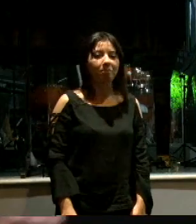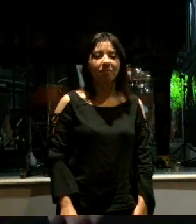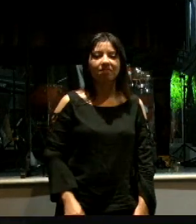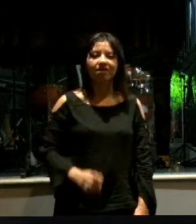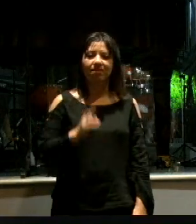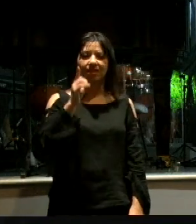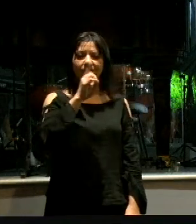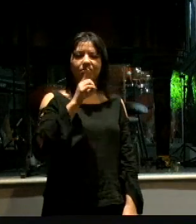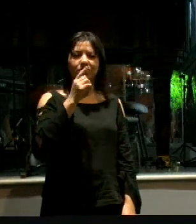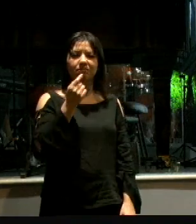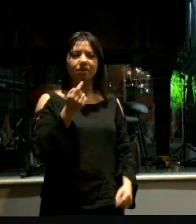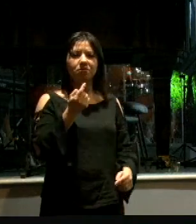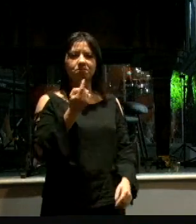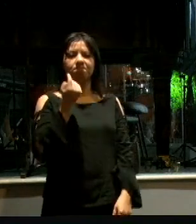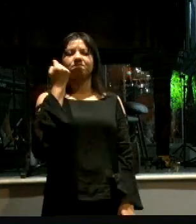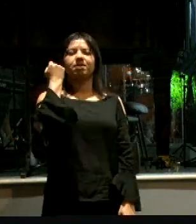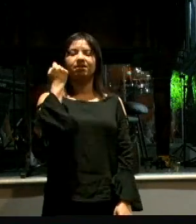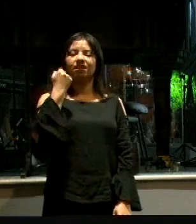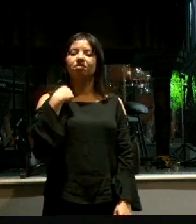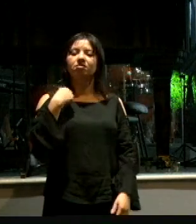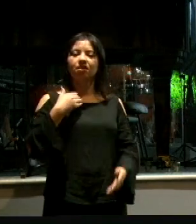Domingo passado eu comecei uma série